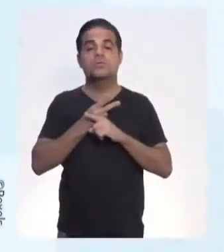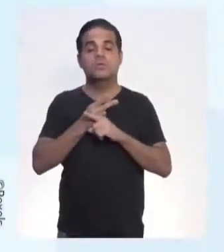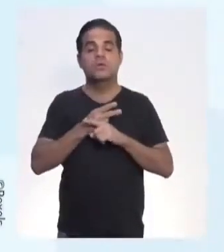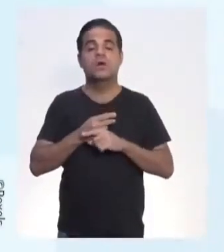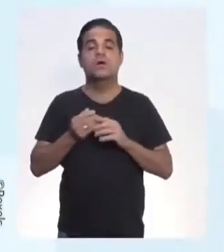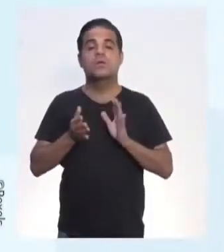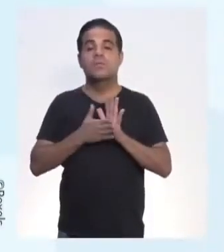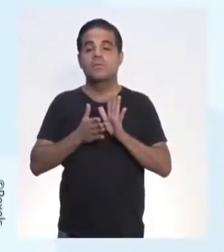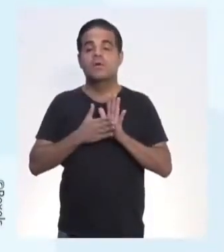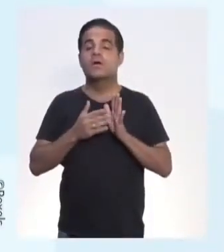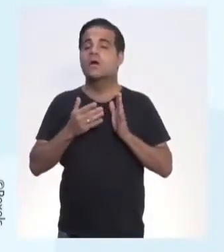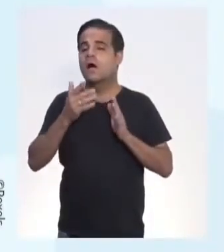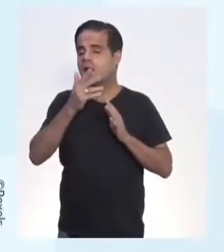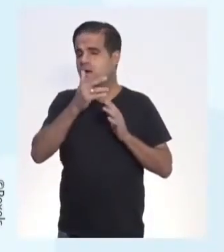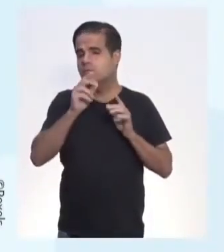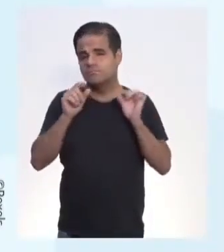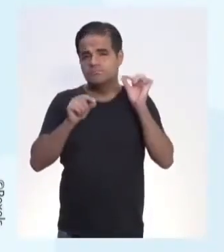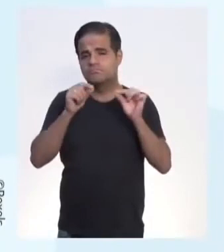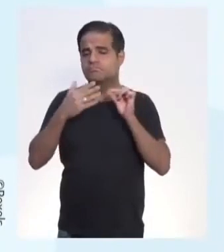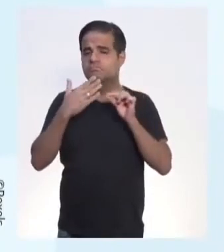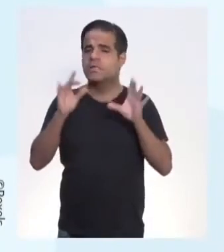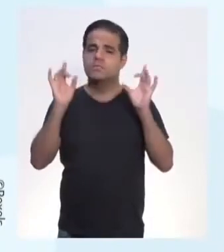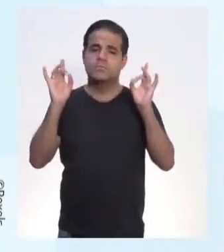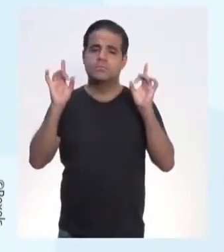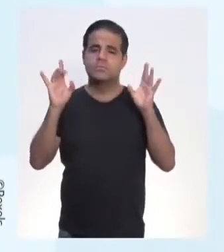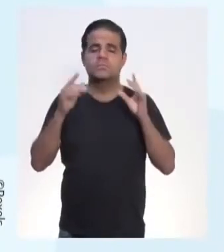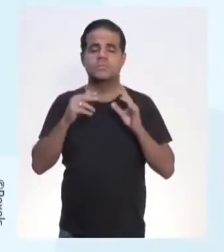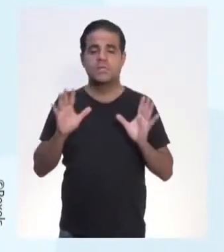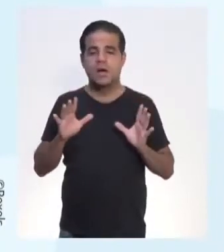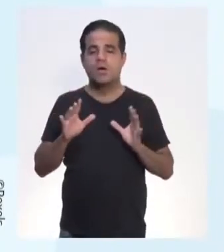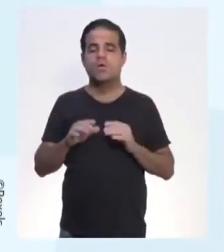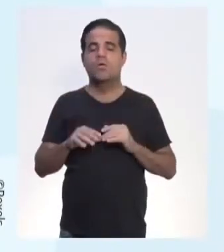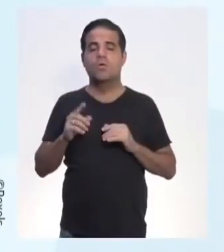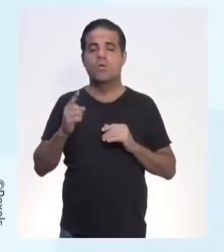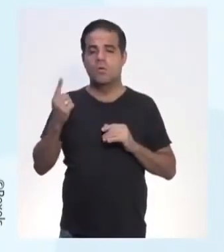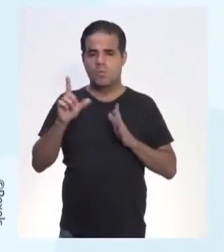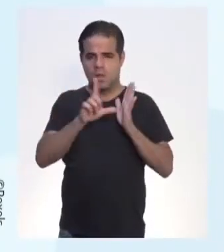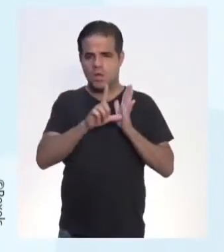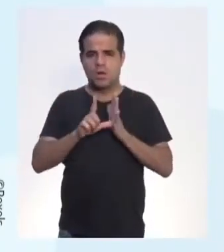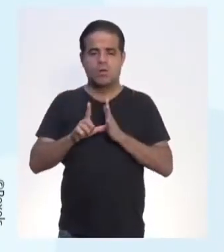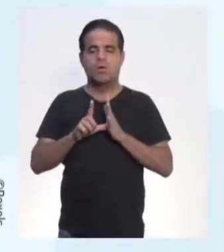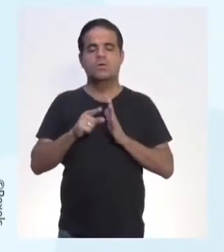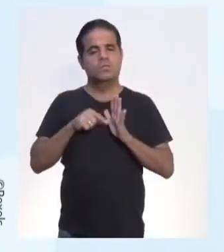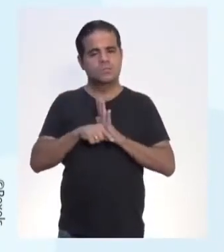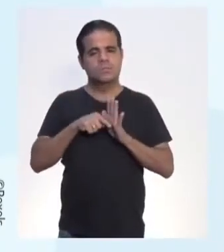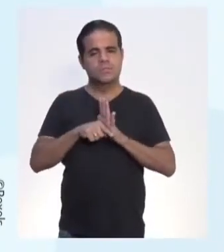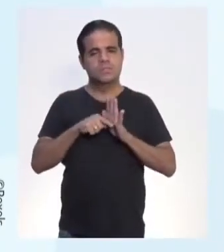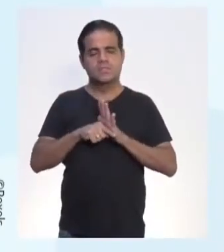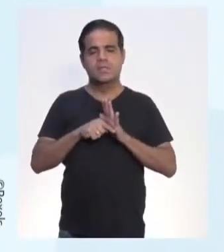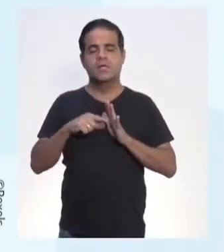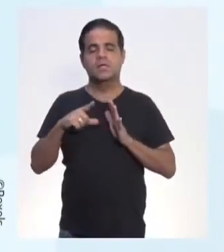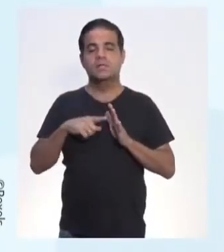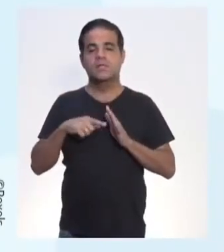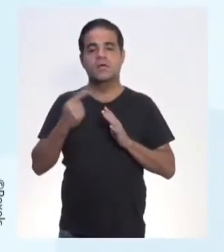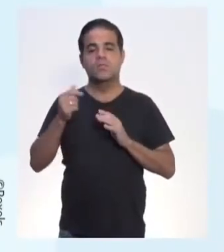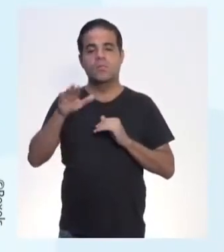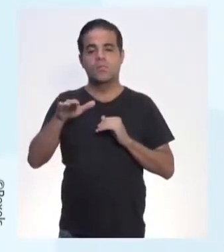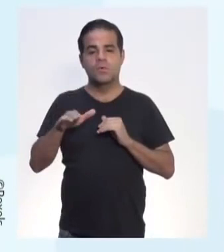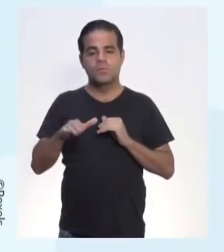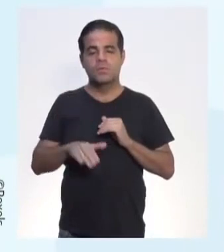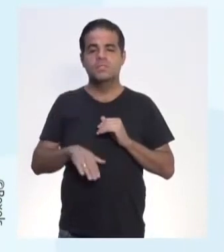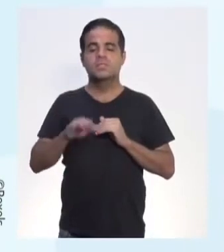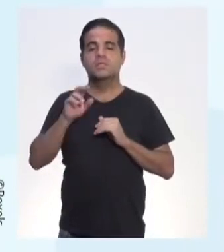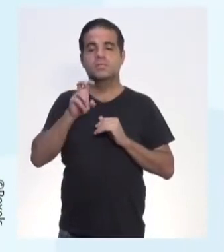pois a situação pedir algo especial uma das lojas em que pesquisei está com uma promoção